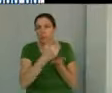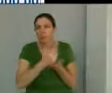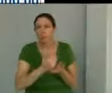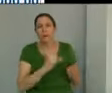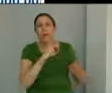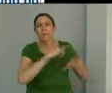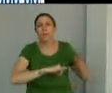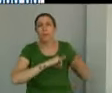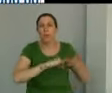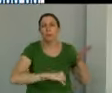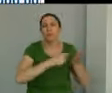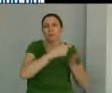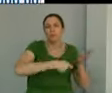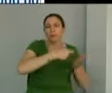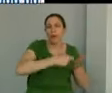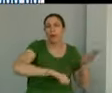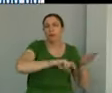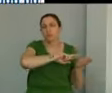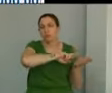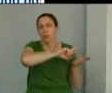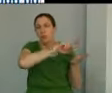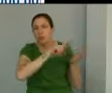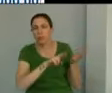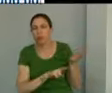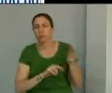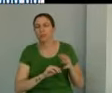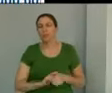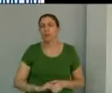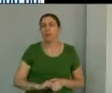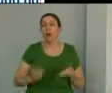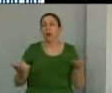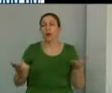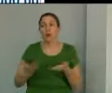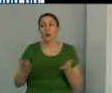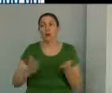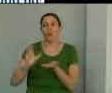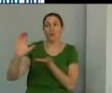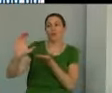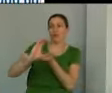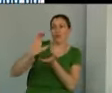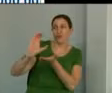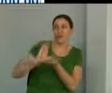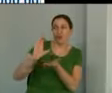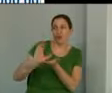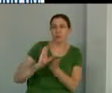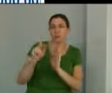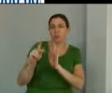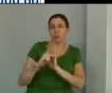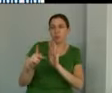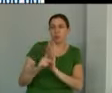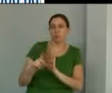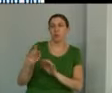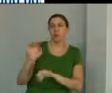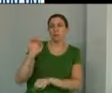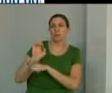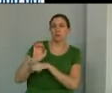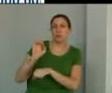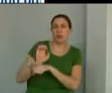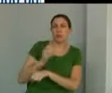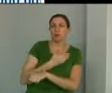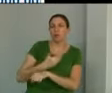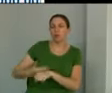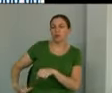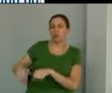município. De transferências agora, valores que o município espera receber do Estado e da União, de transferências, então,